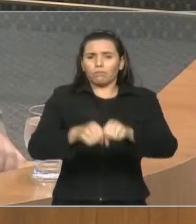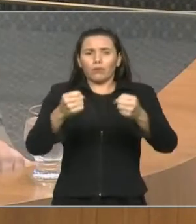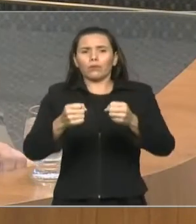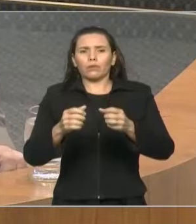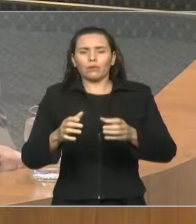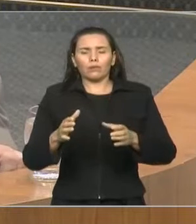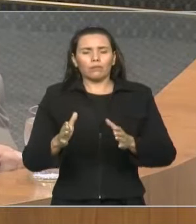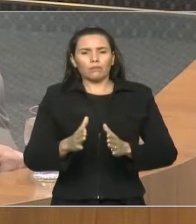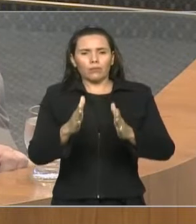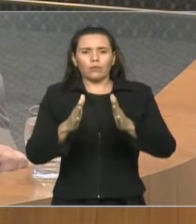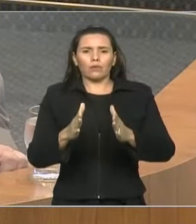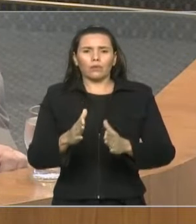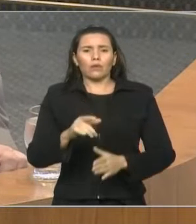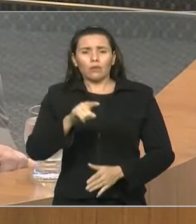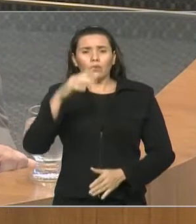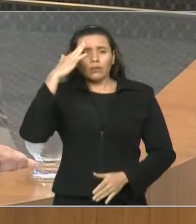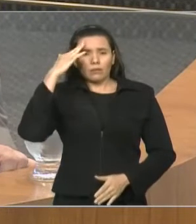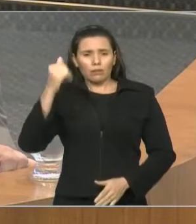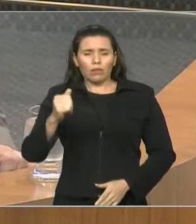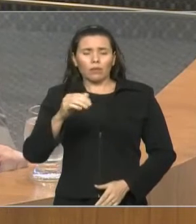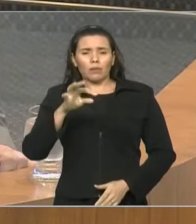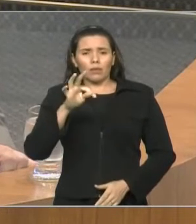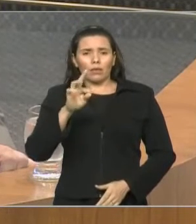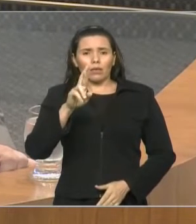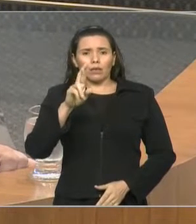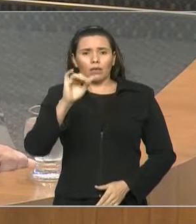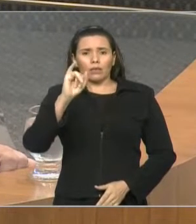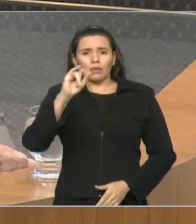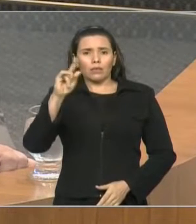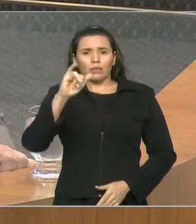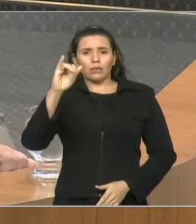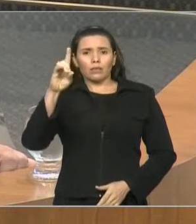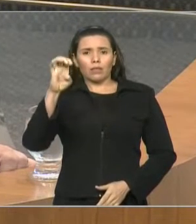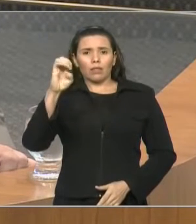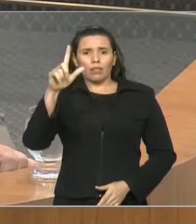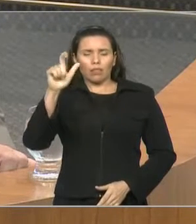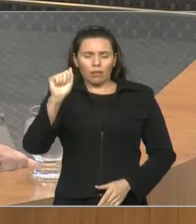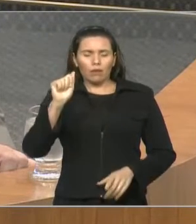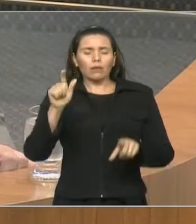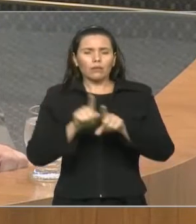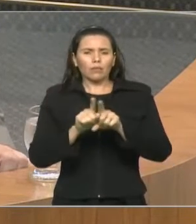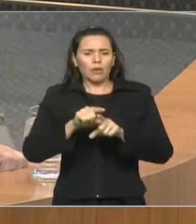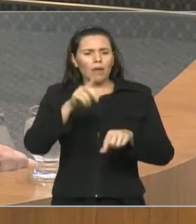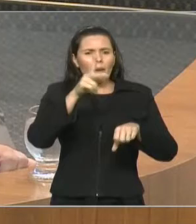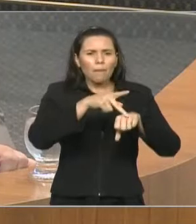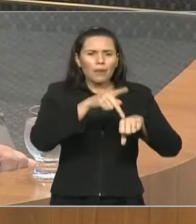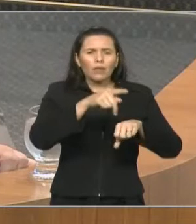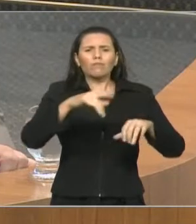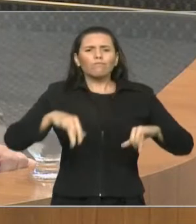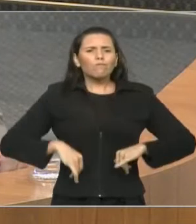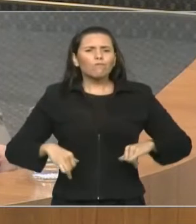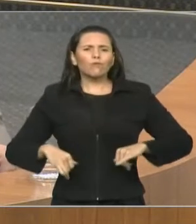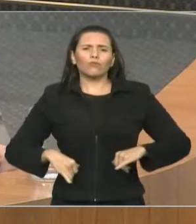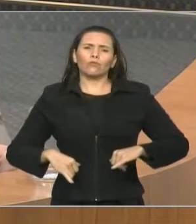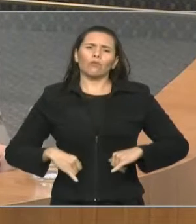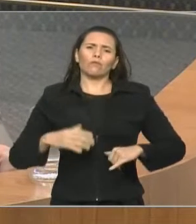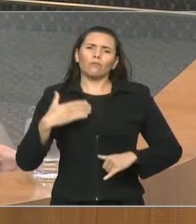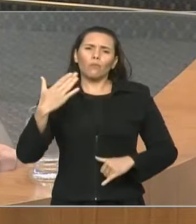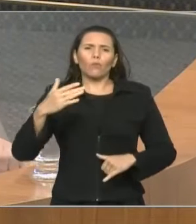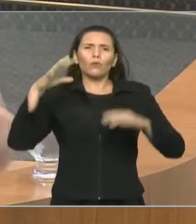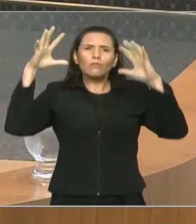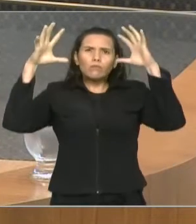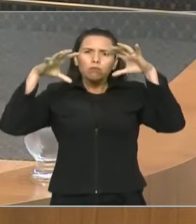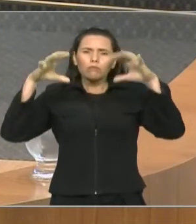Trizidela do Vale, são as mais afetadas com a questão das águas, das enchentes, que são cidades